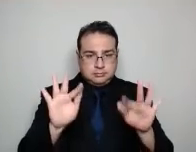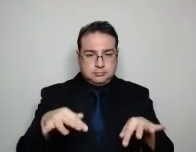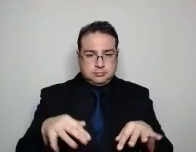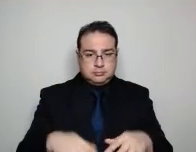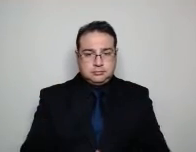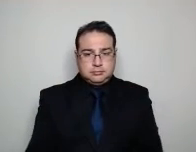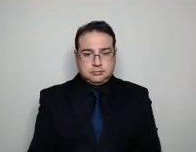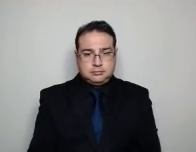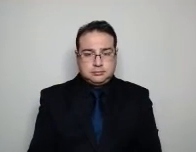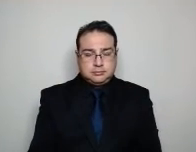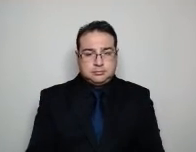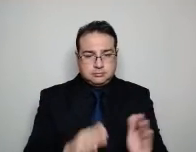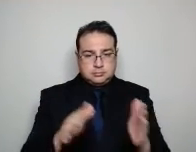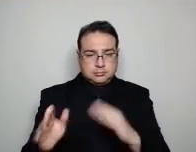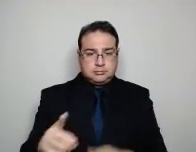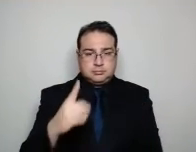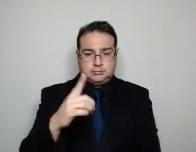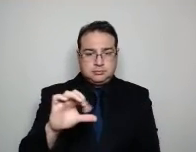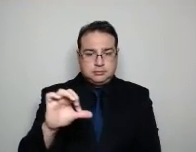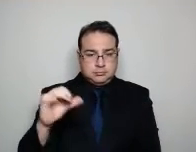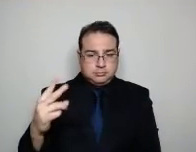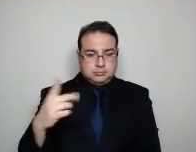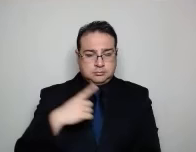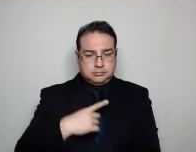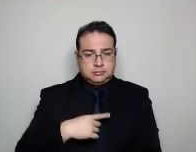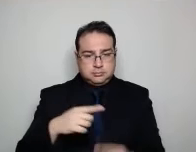Na sequência, o 92, agravo de instrumento